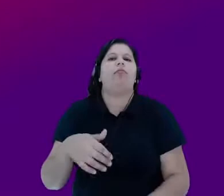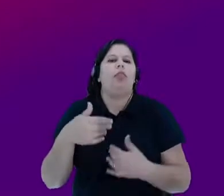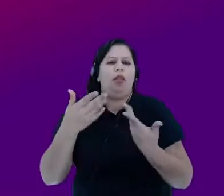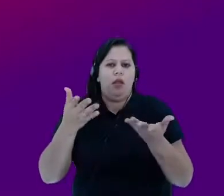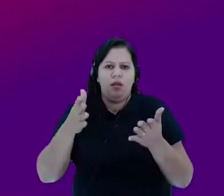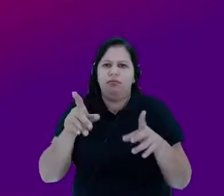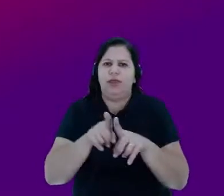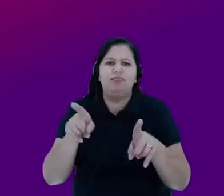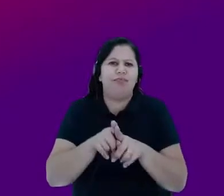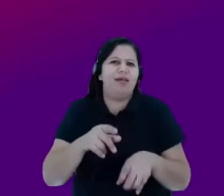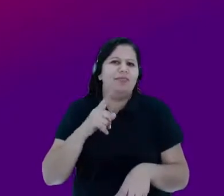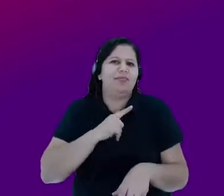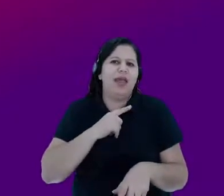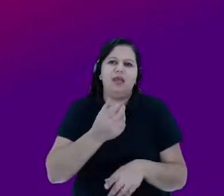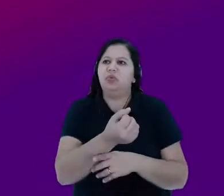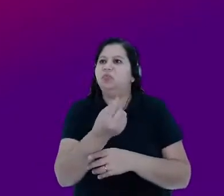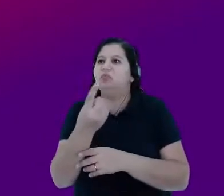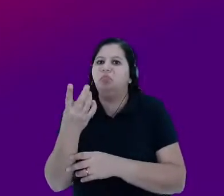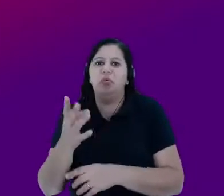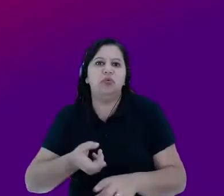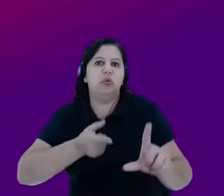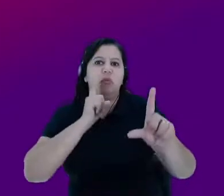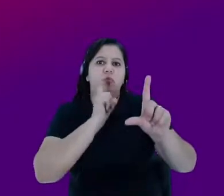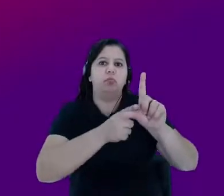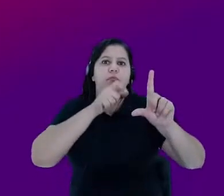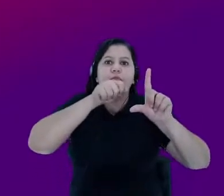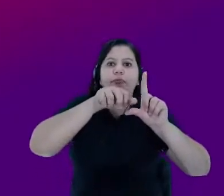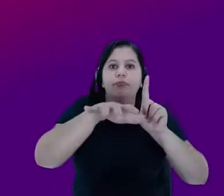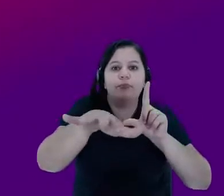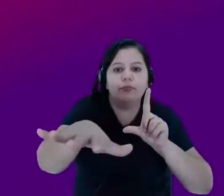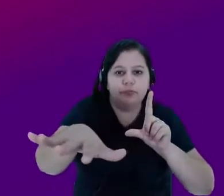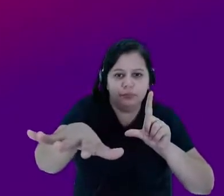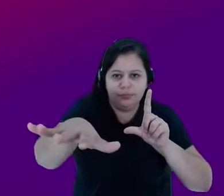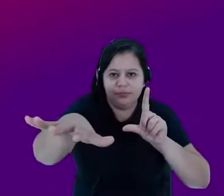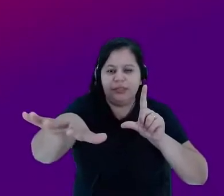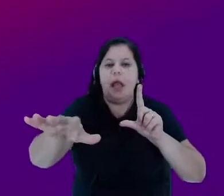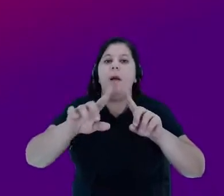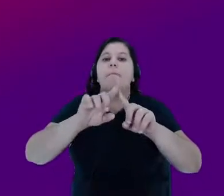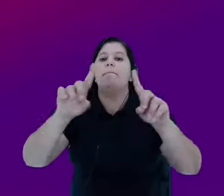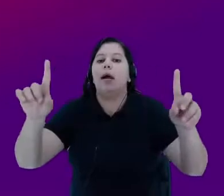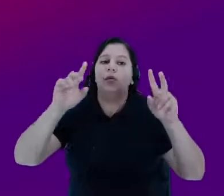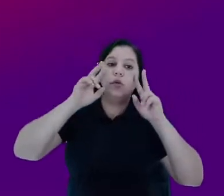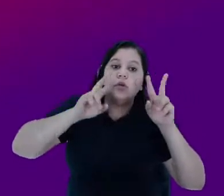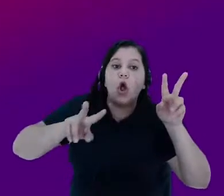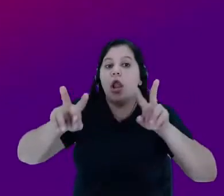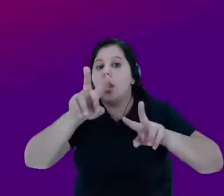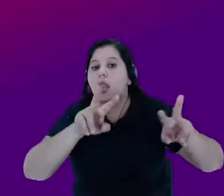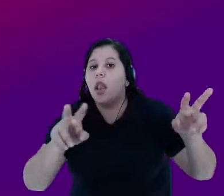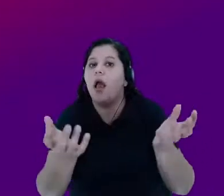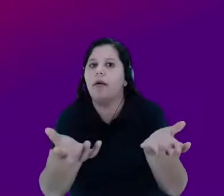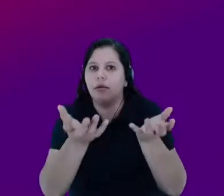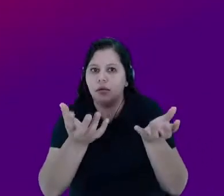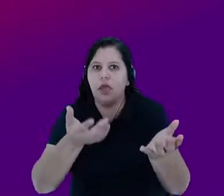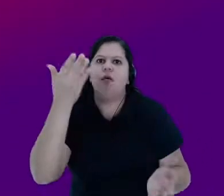redes sociais e seus influenciadores, né? Mas com esse olhar de querer provar o valor naquilo que